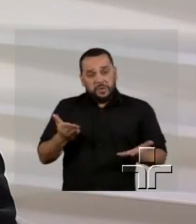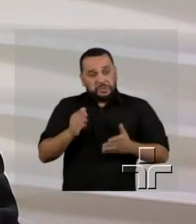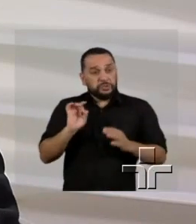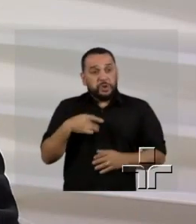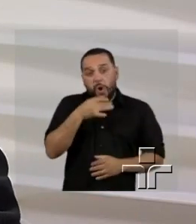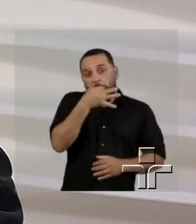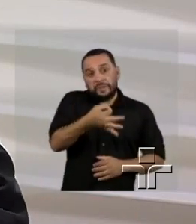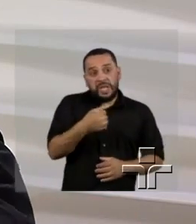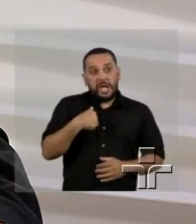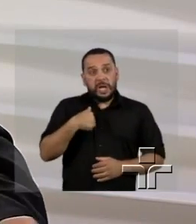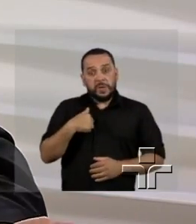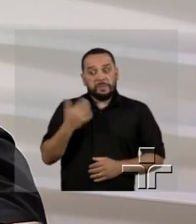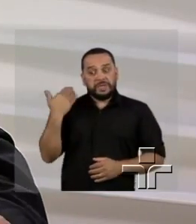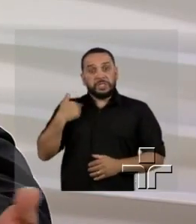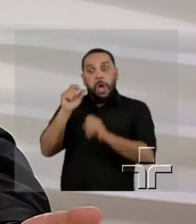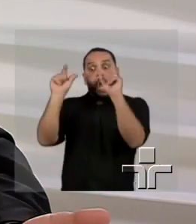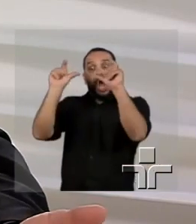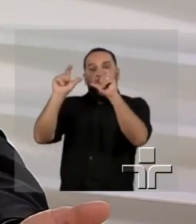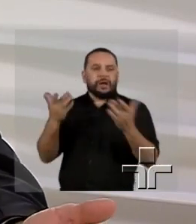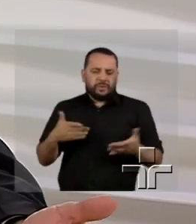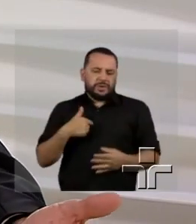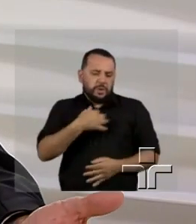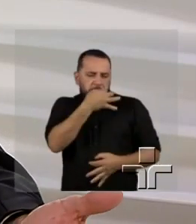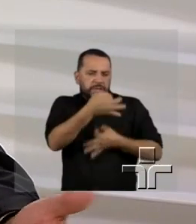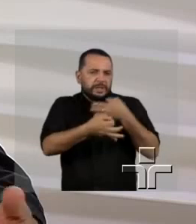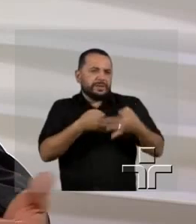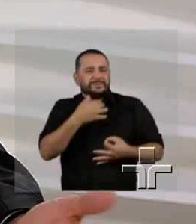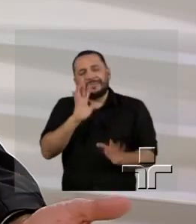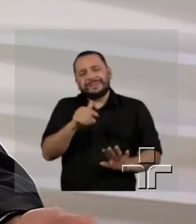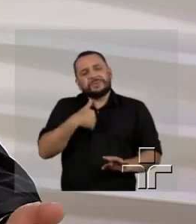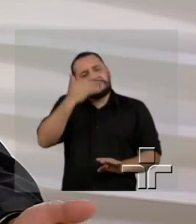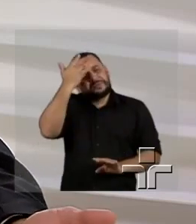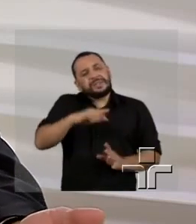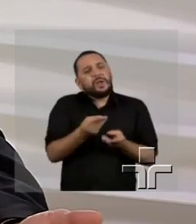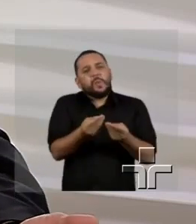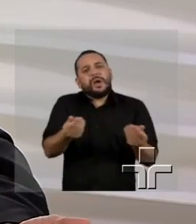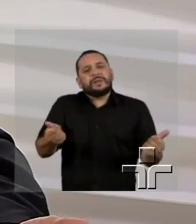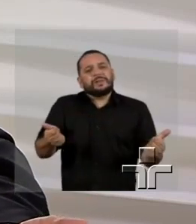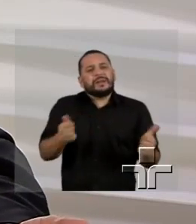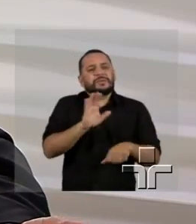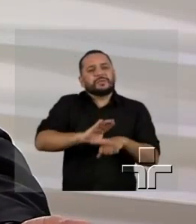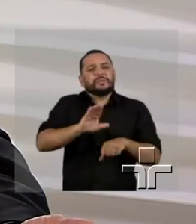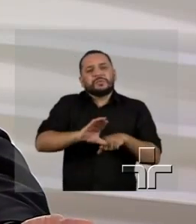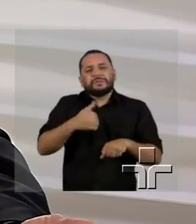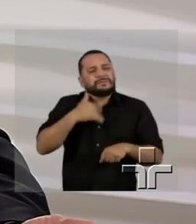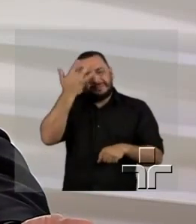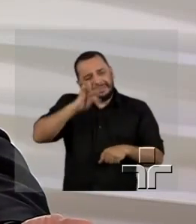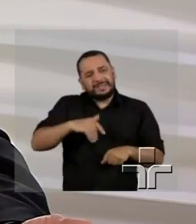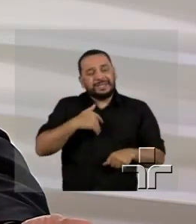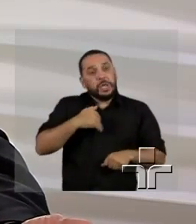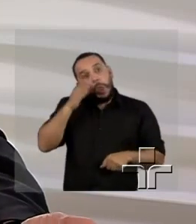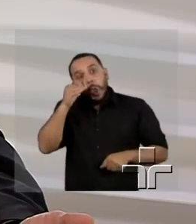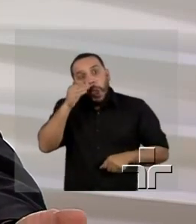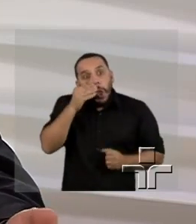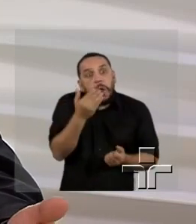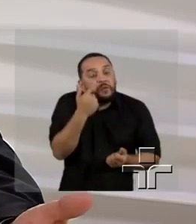General, o senhor colocou numa resposta anterior uma oposição entre ideologização